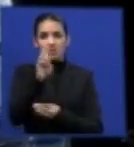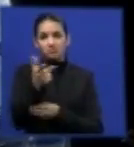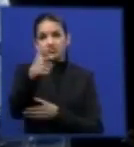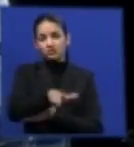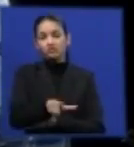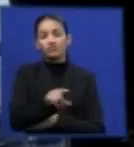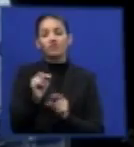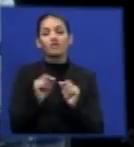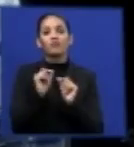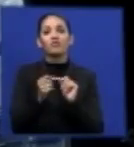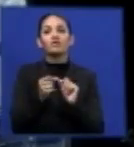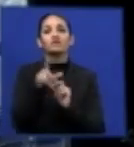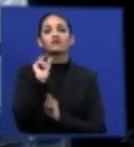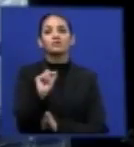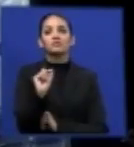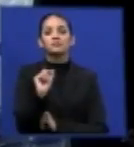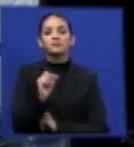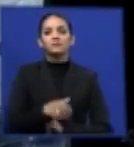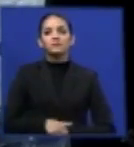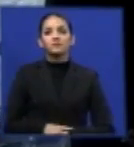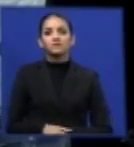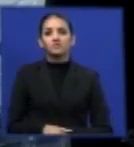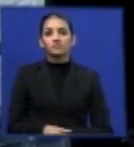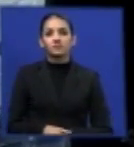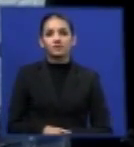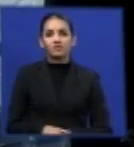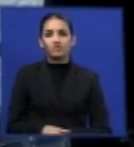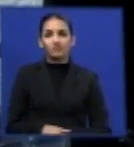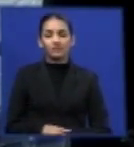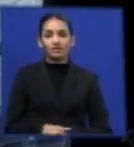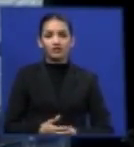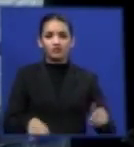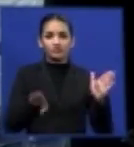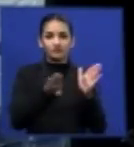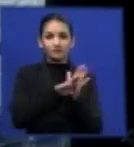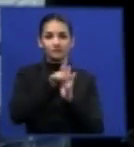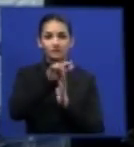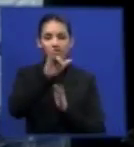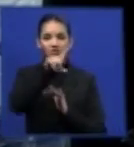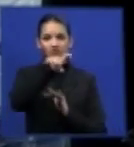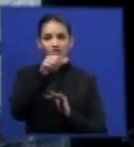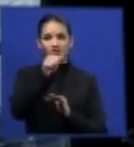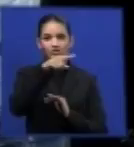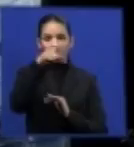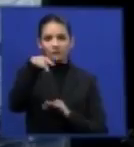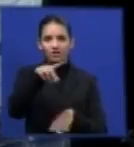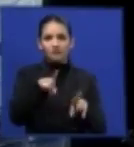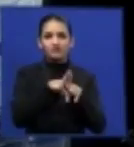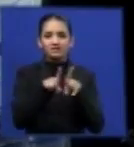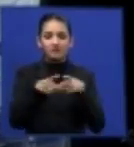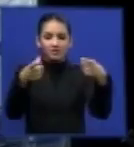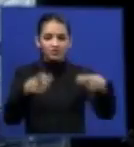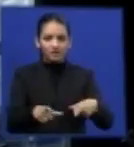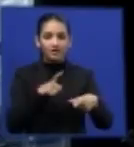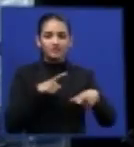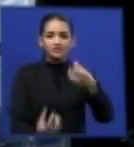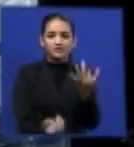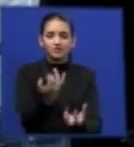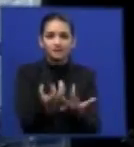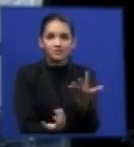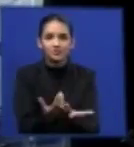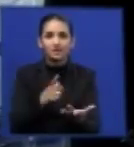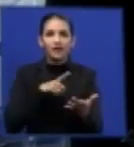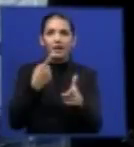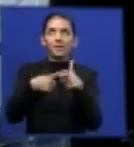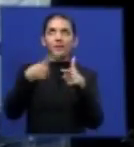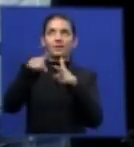eh admitida eles vão para os lixões vão para terros sanitários são queimados ao ar livre